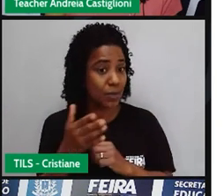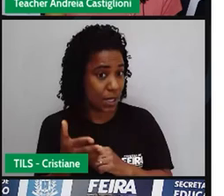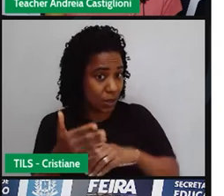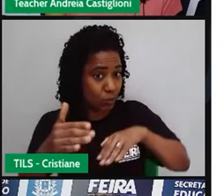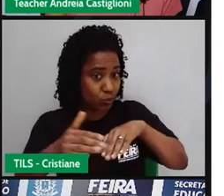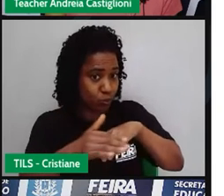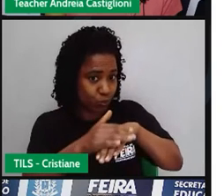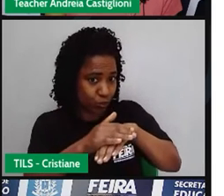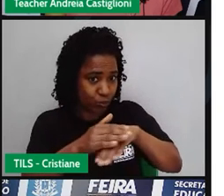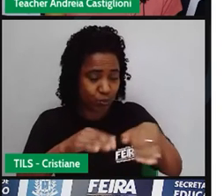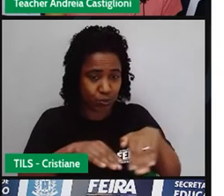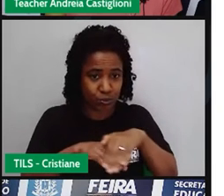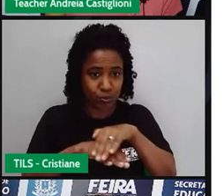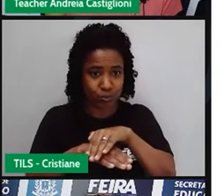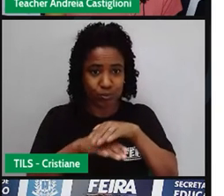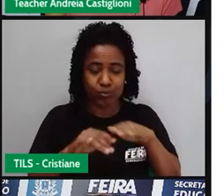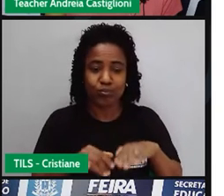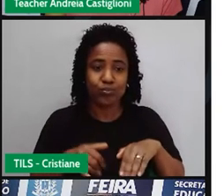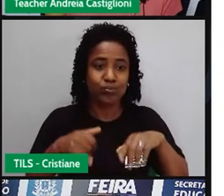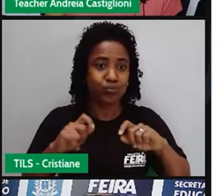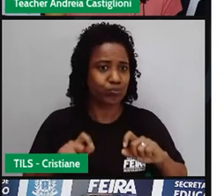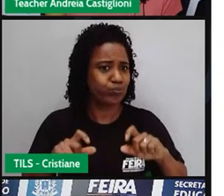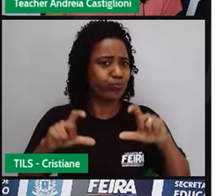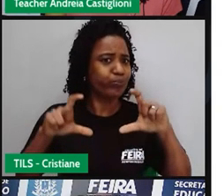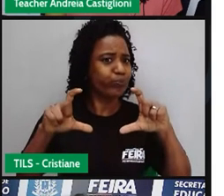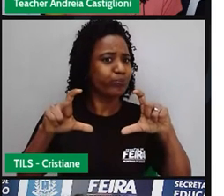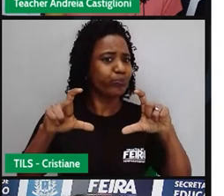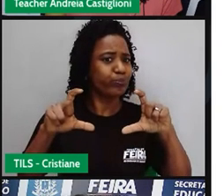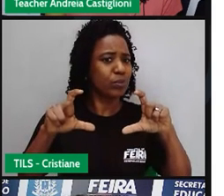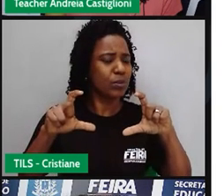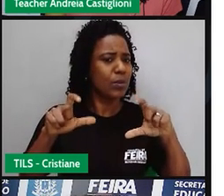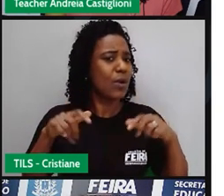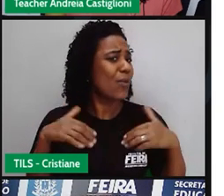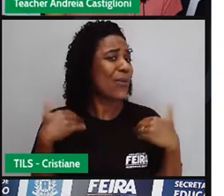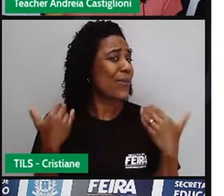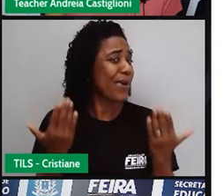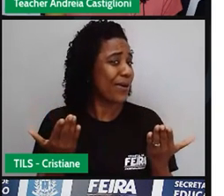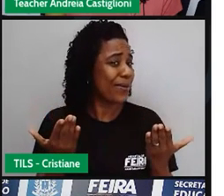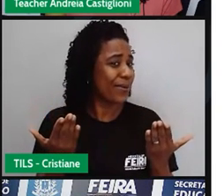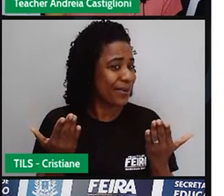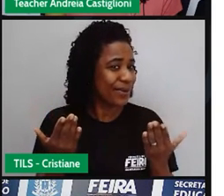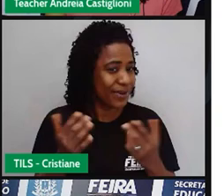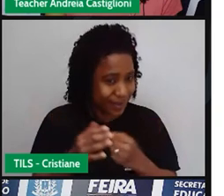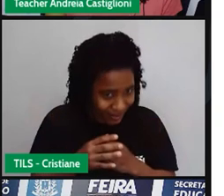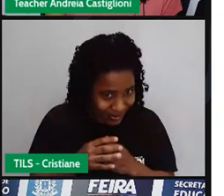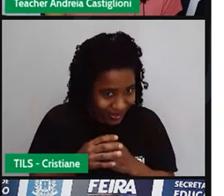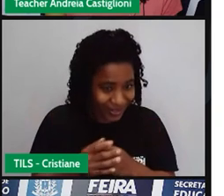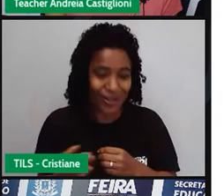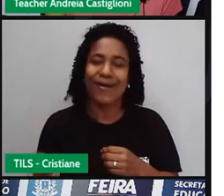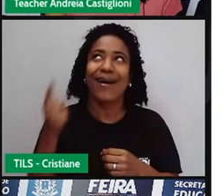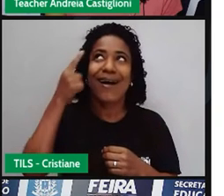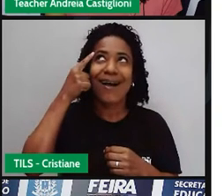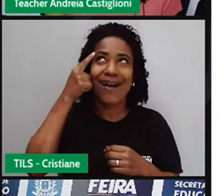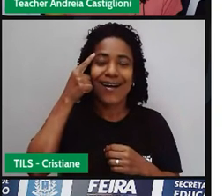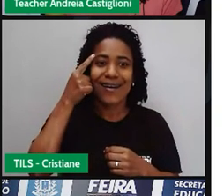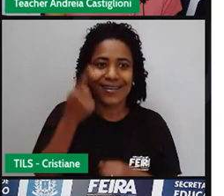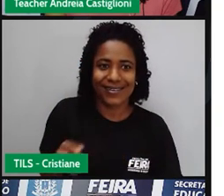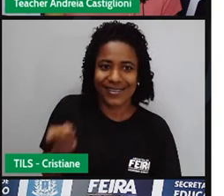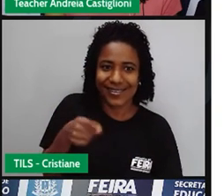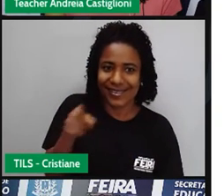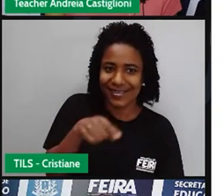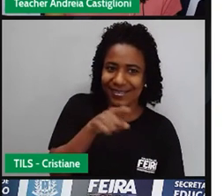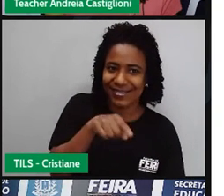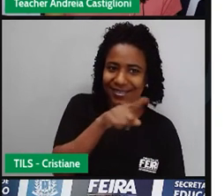calçado que deixa você alta que cansada este Então você volta lá na nossa aula